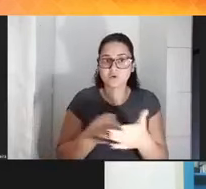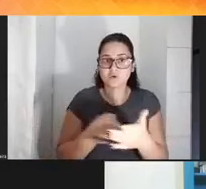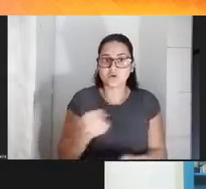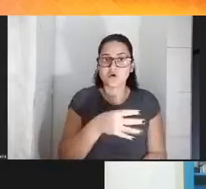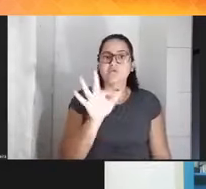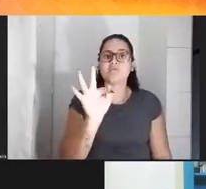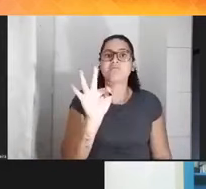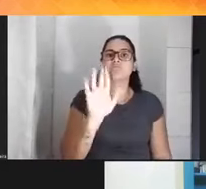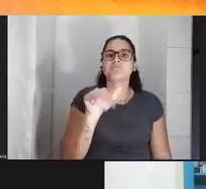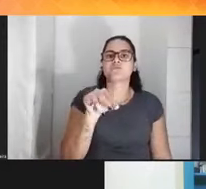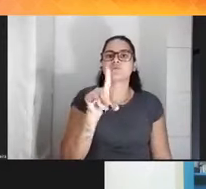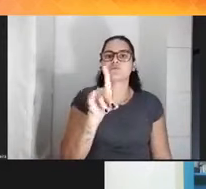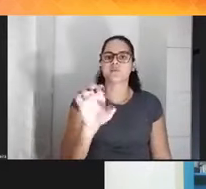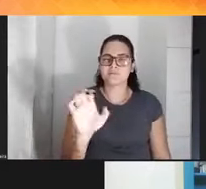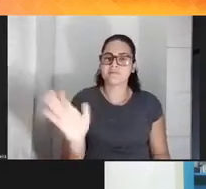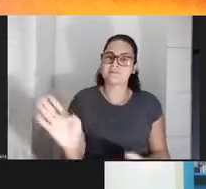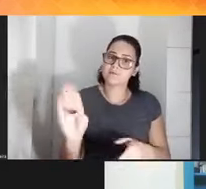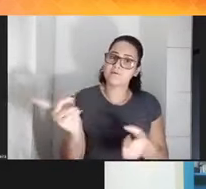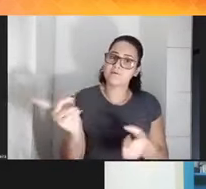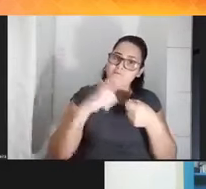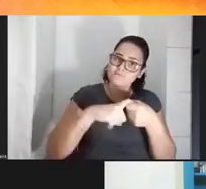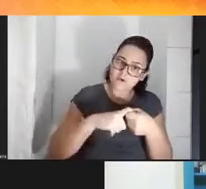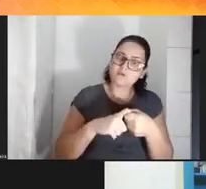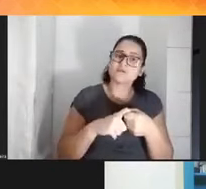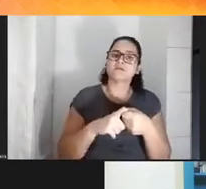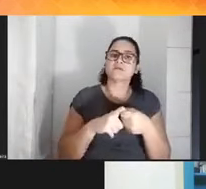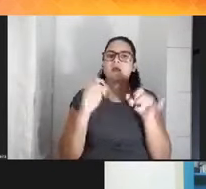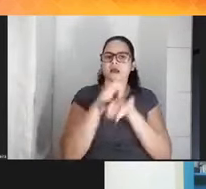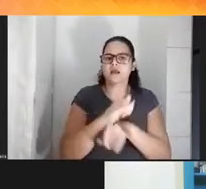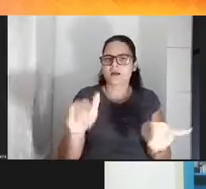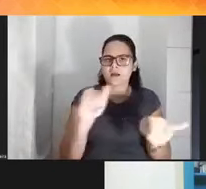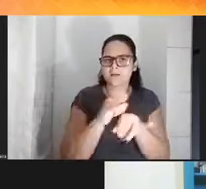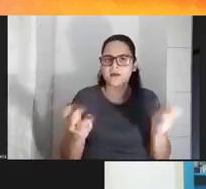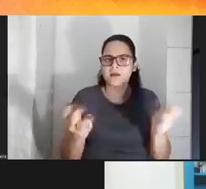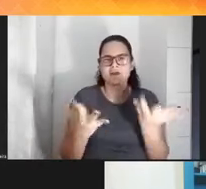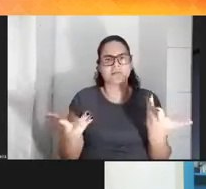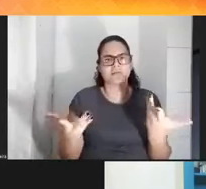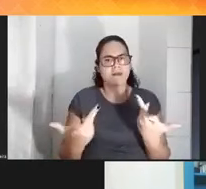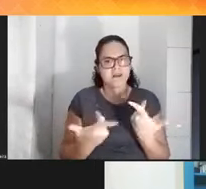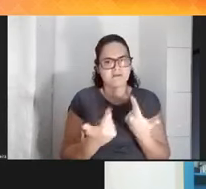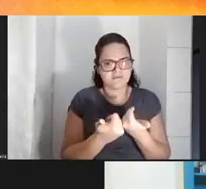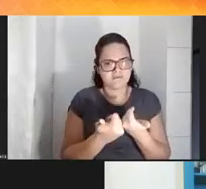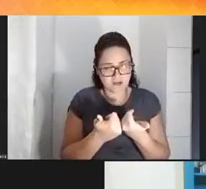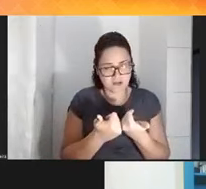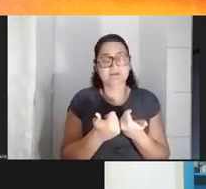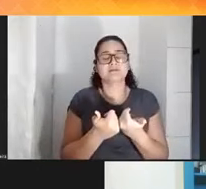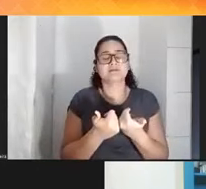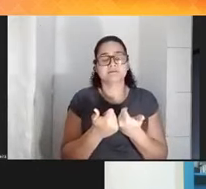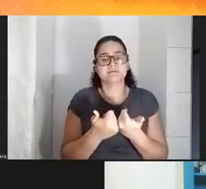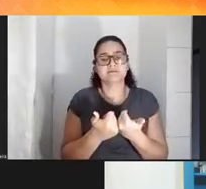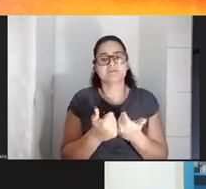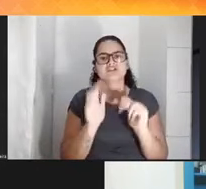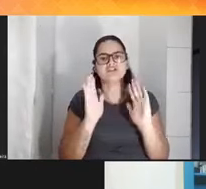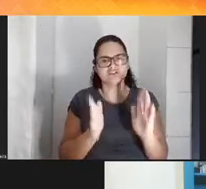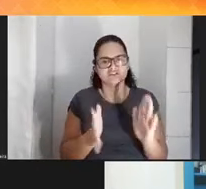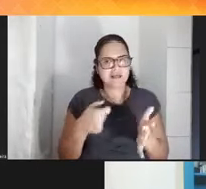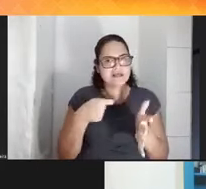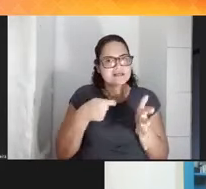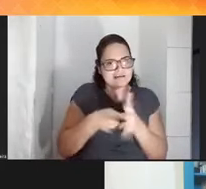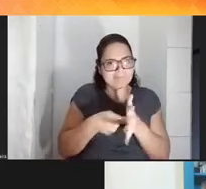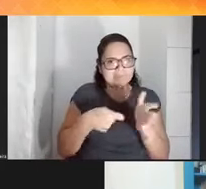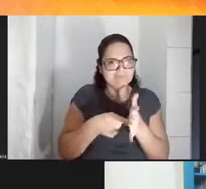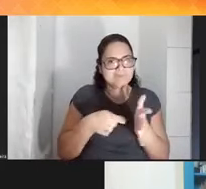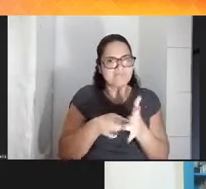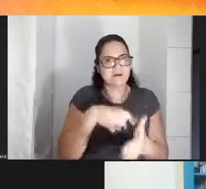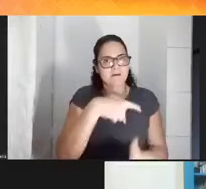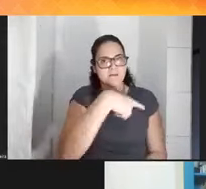Fundeb, né? Eu sei que a nossa campanha hoje foi maravilhosa, Marcelo, e que já deu uma pressionada, o presidente da Câmara